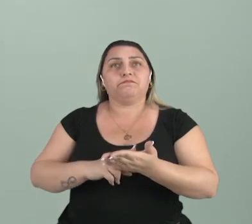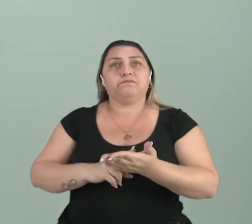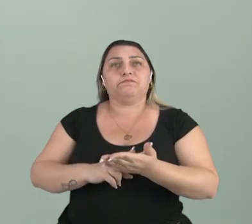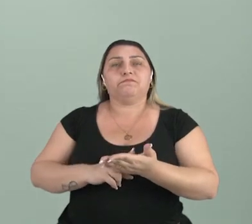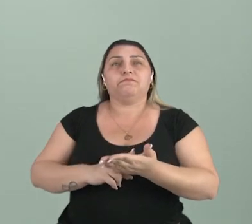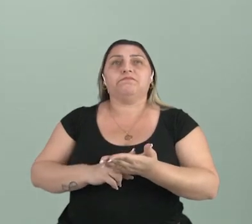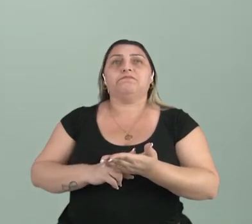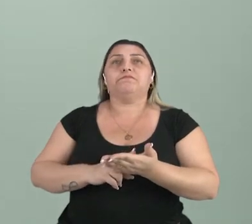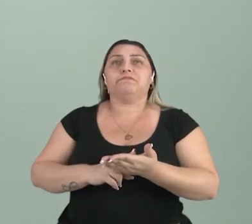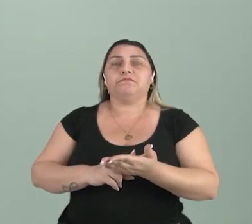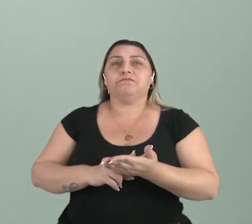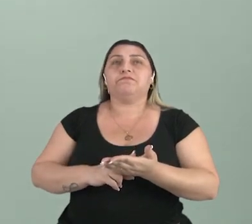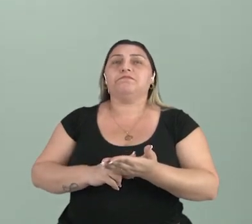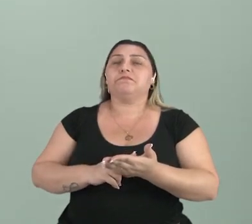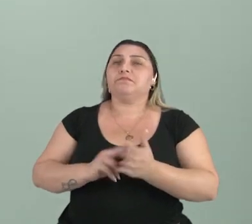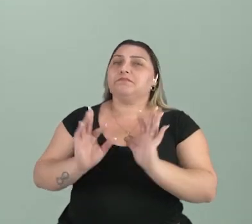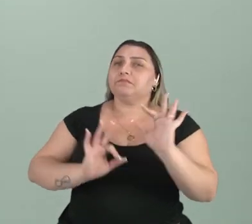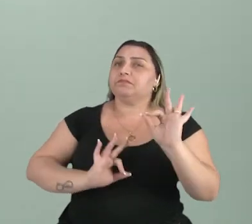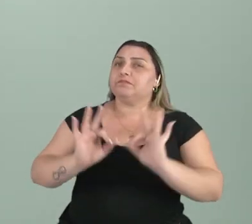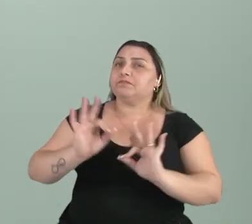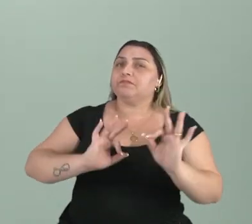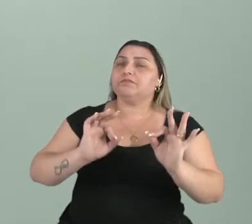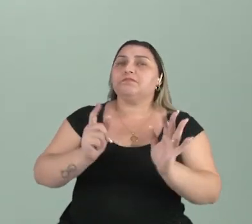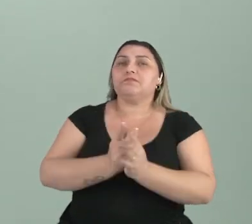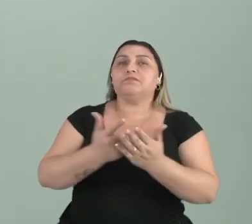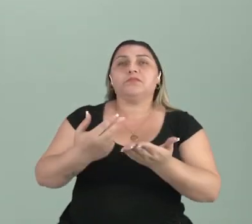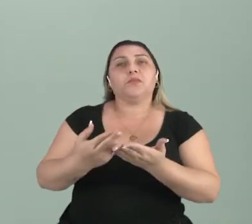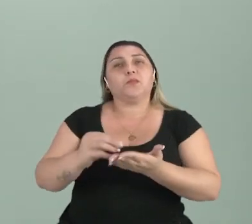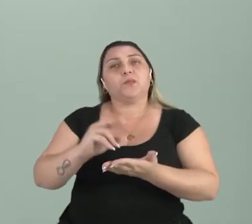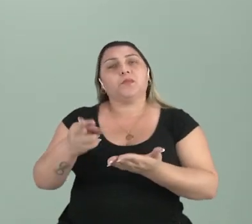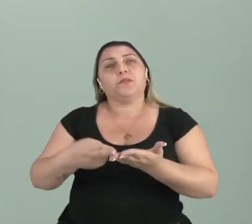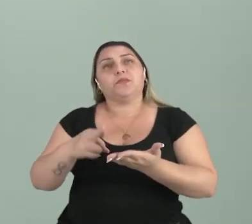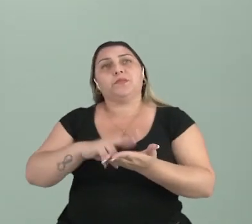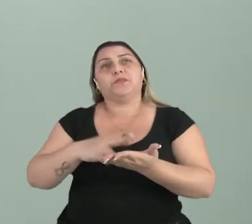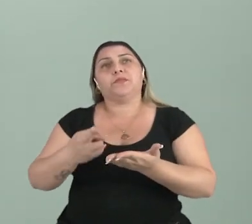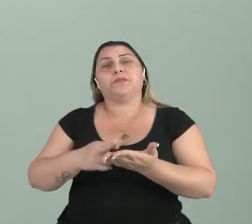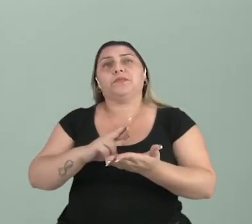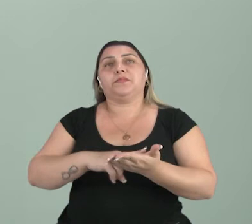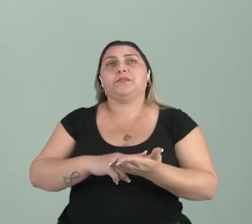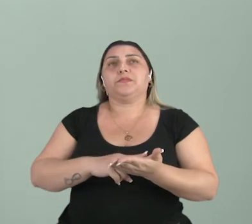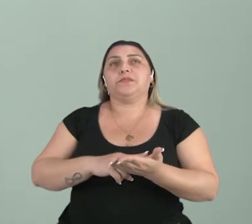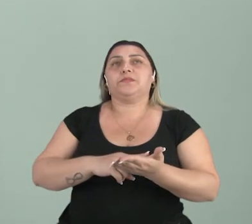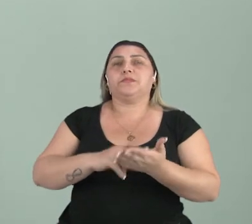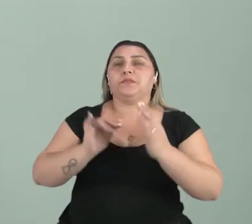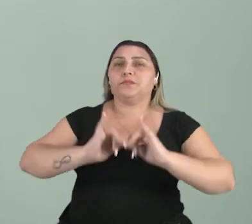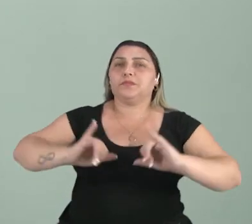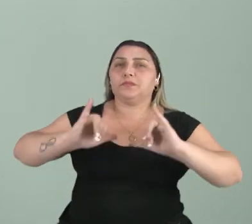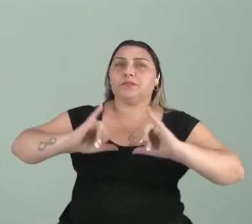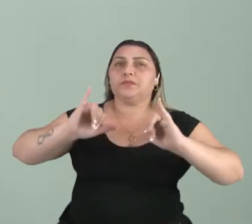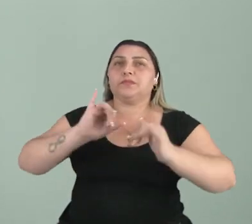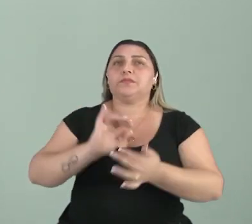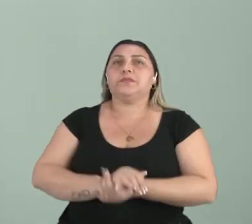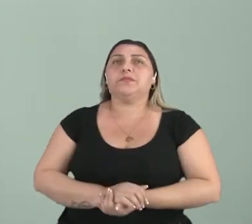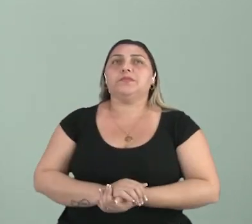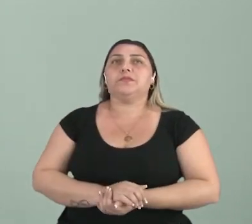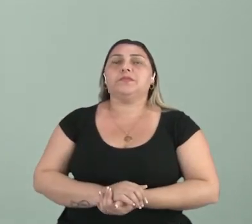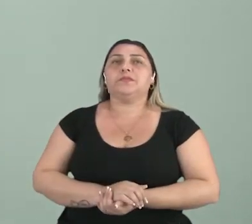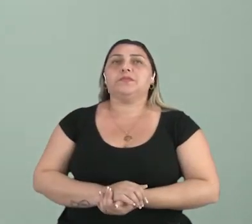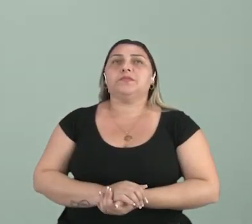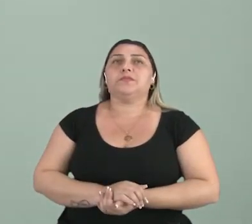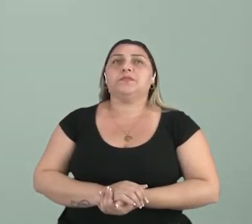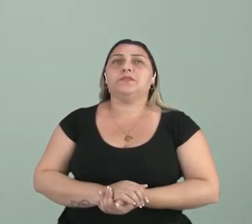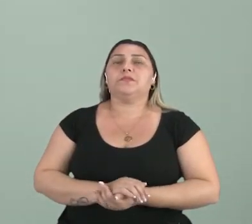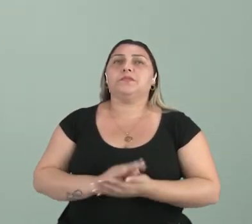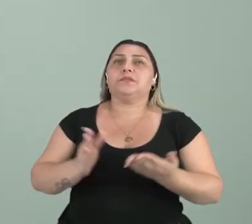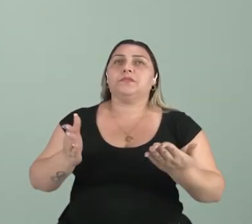que está colocando aquele jornal, aquela revista para divulgação. E